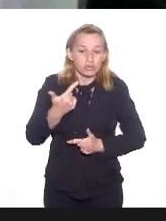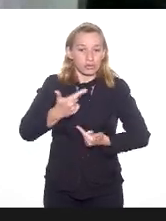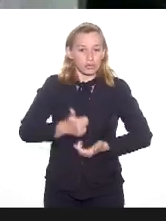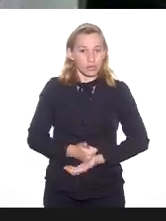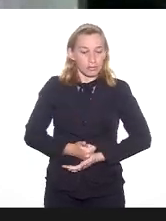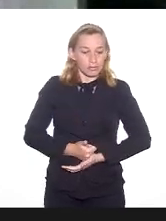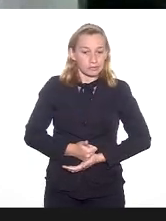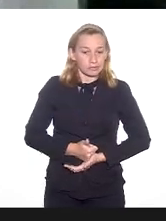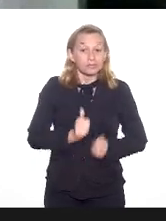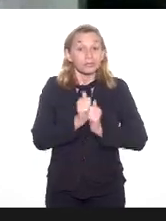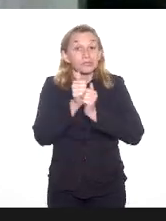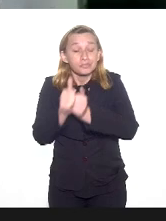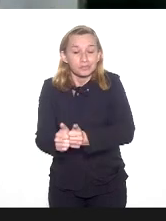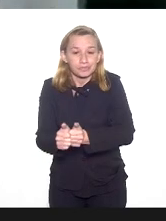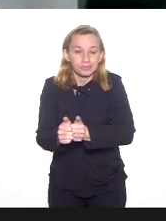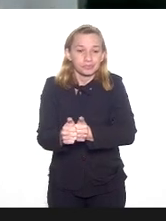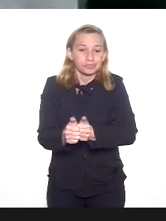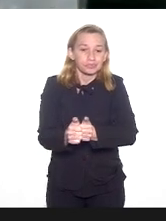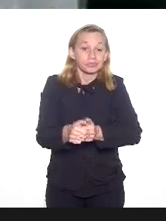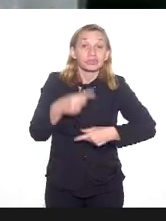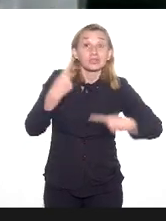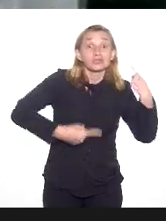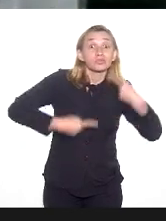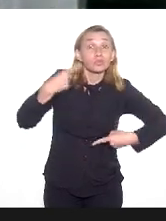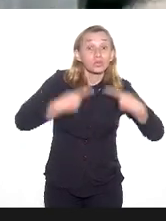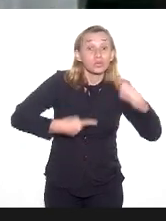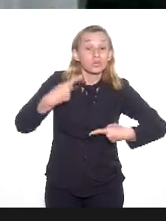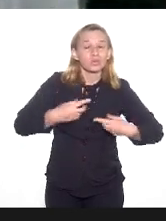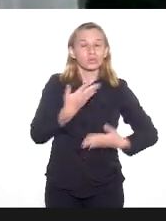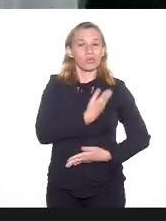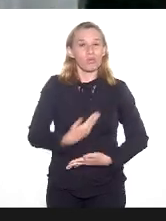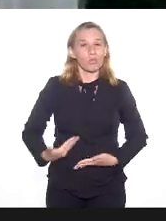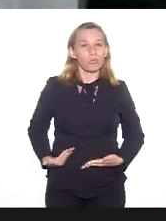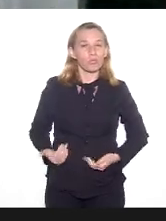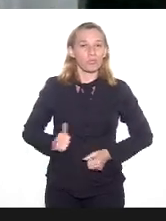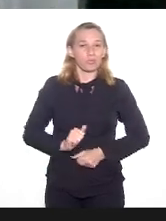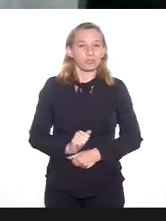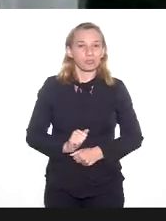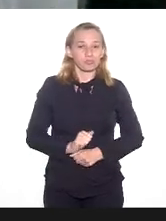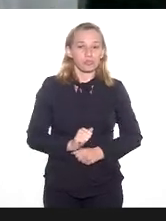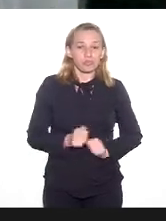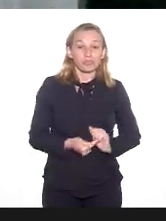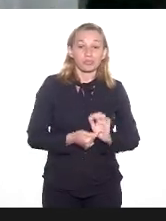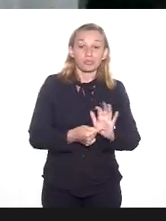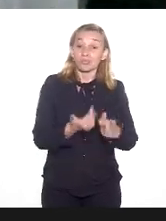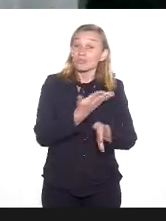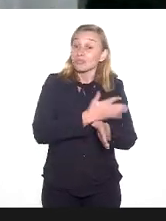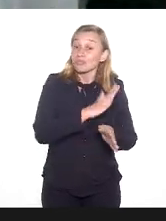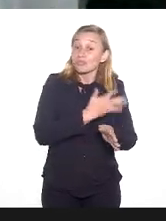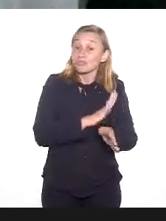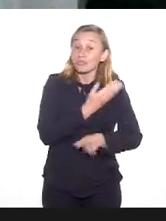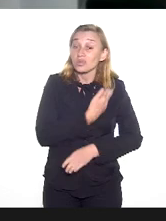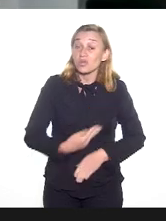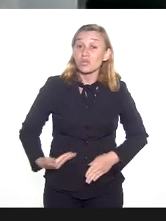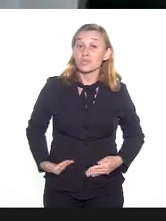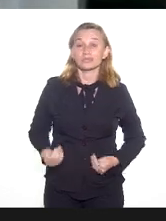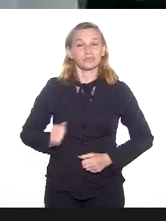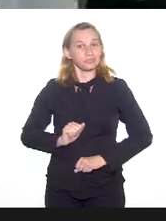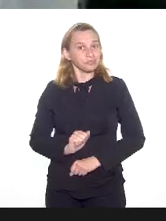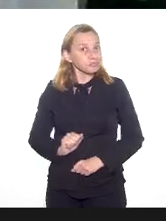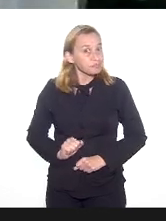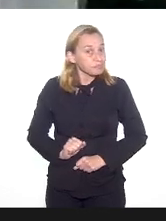existe na condução das políticas públicas colocadas em prática pelos